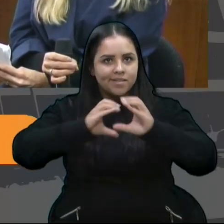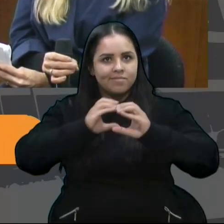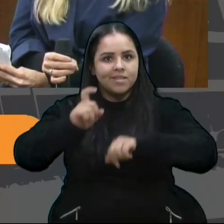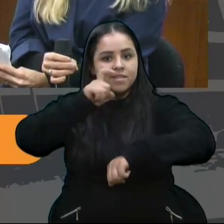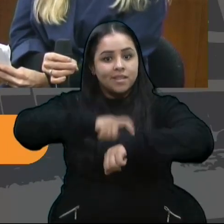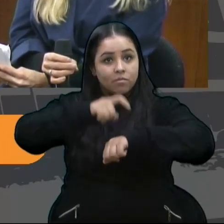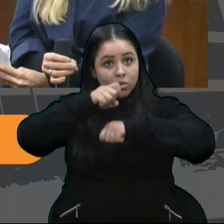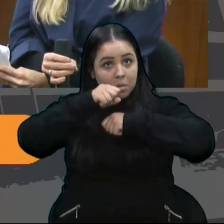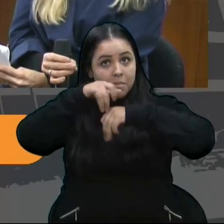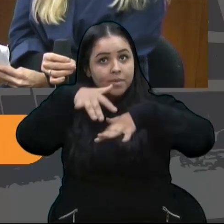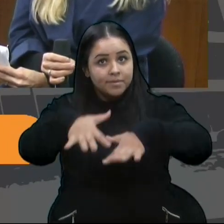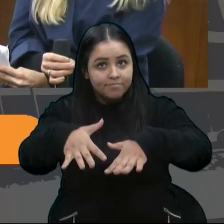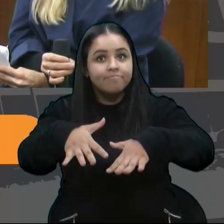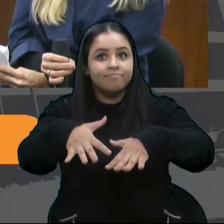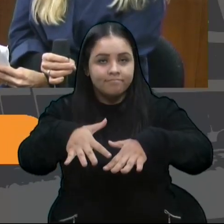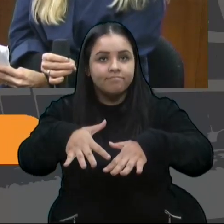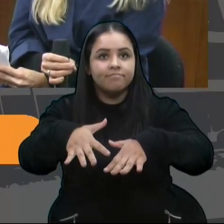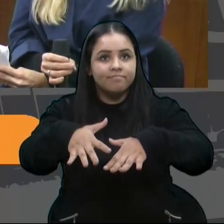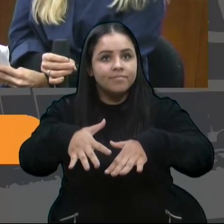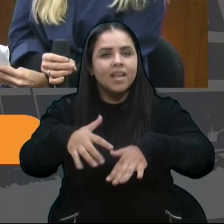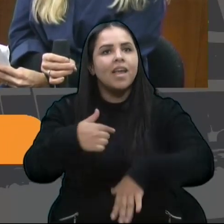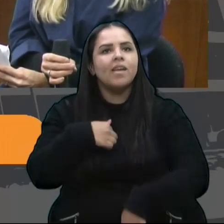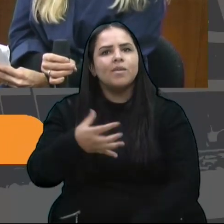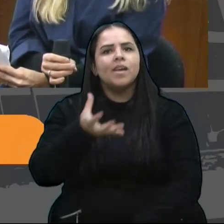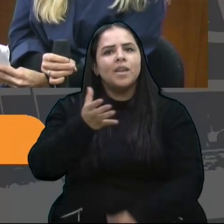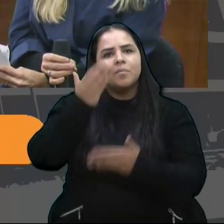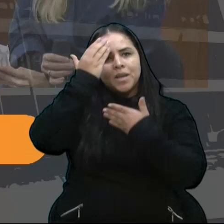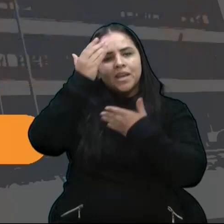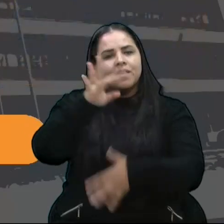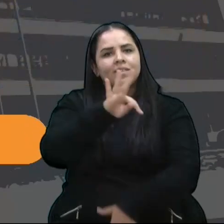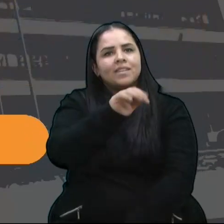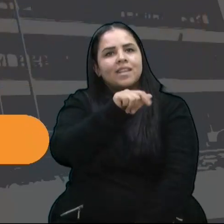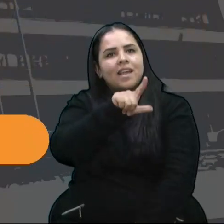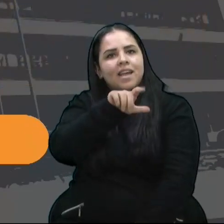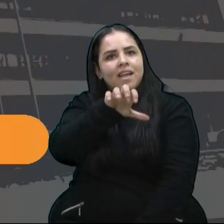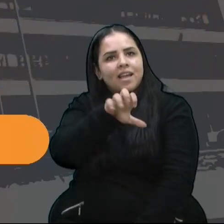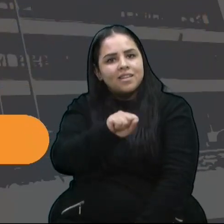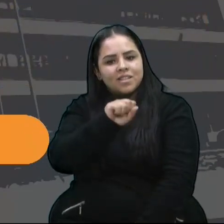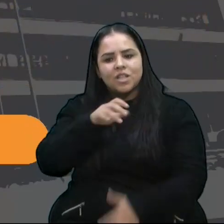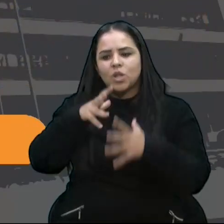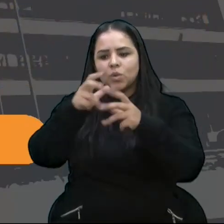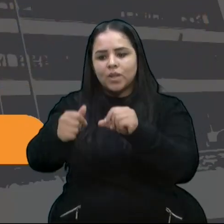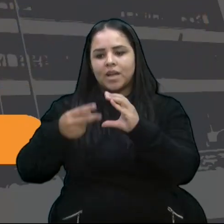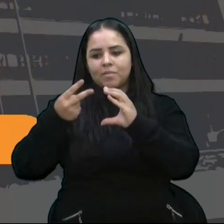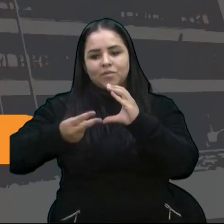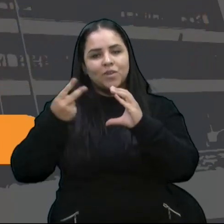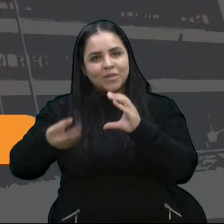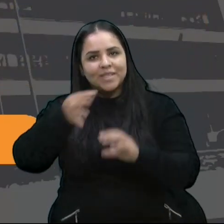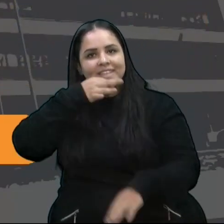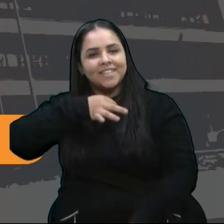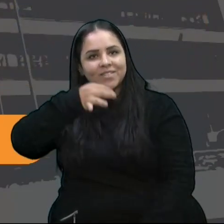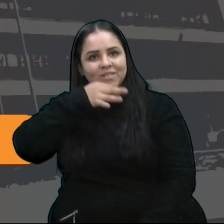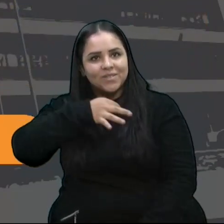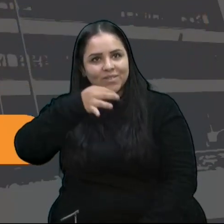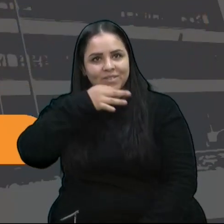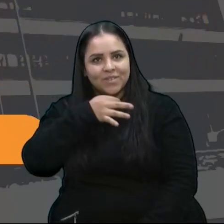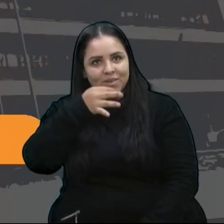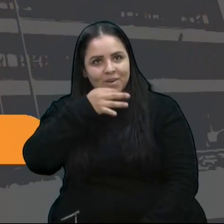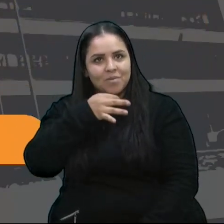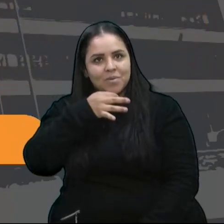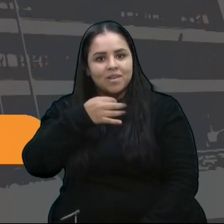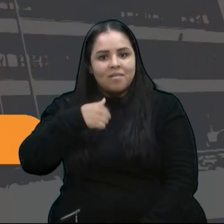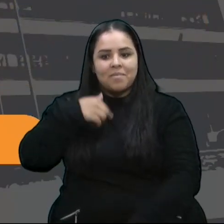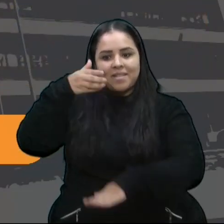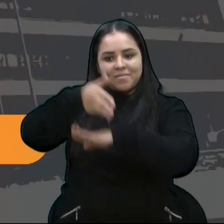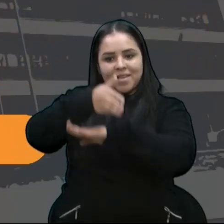de pandemia. Então, eu quero agradecer ao Thales, na pessoa dele, a toda a Câmara de Vereadores de Caxias do Sul, por essa participação